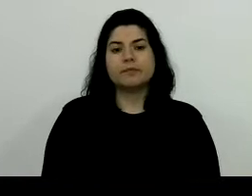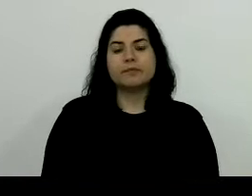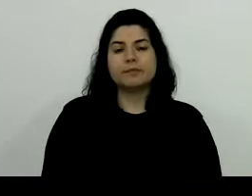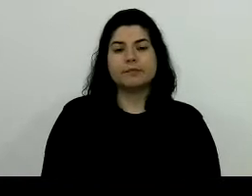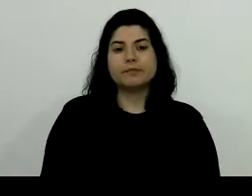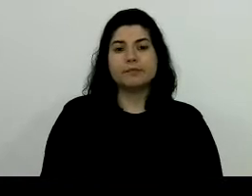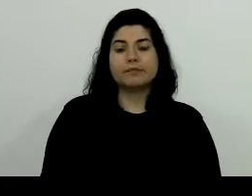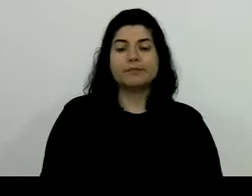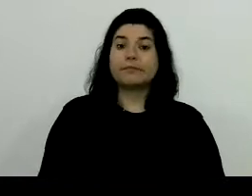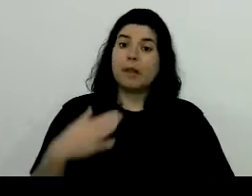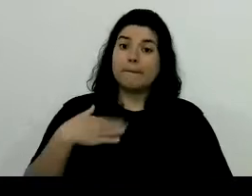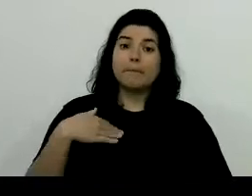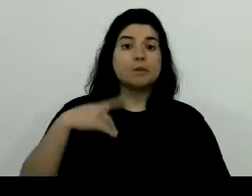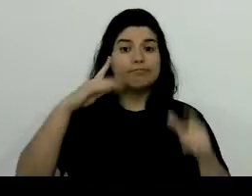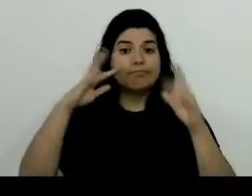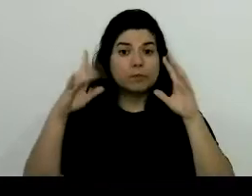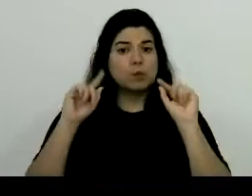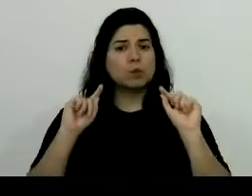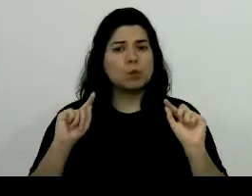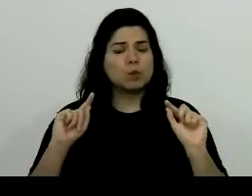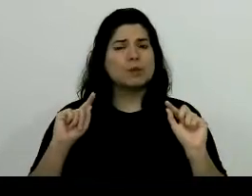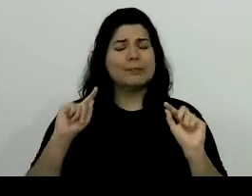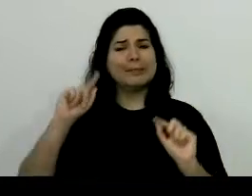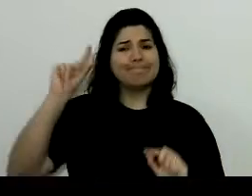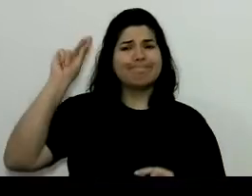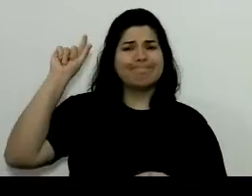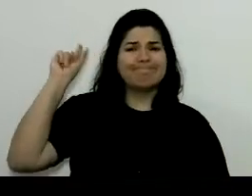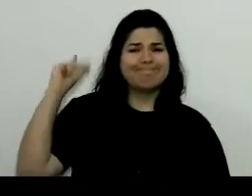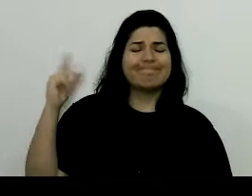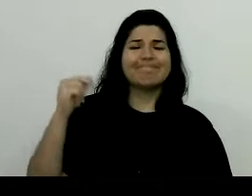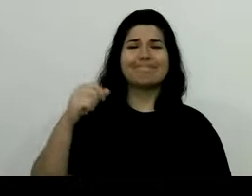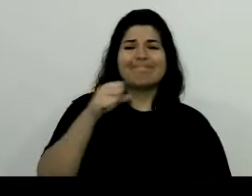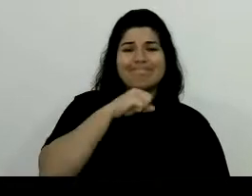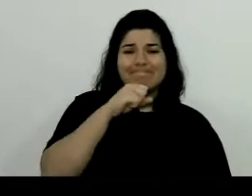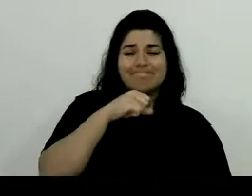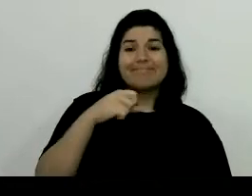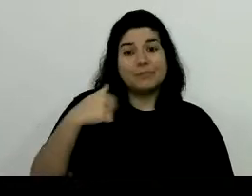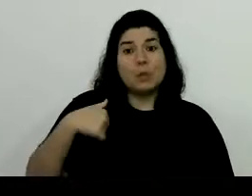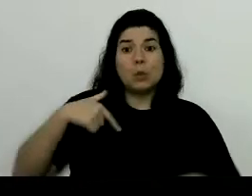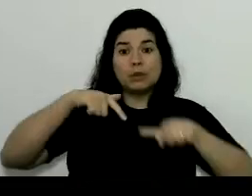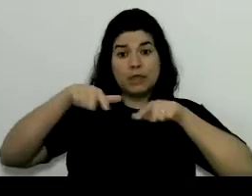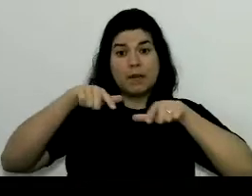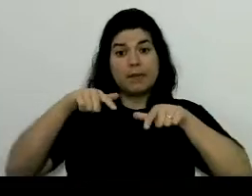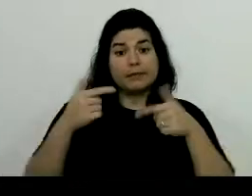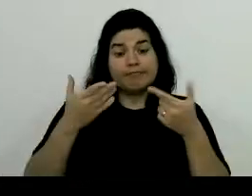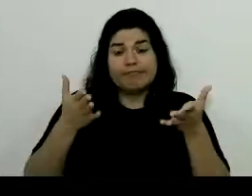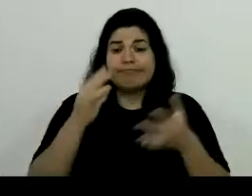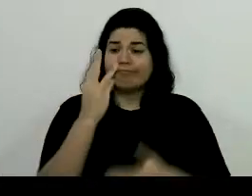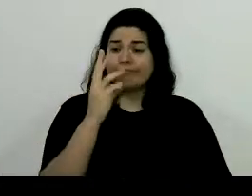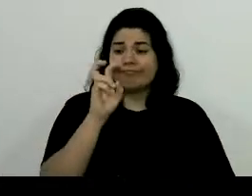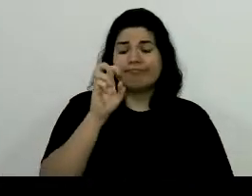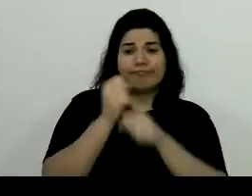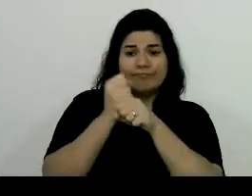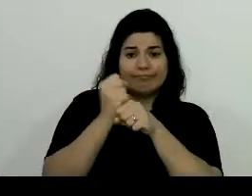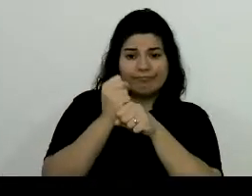E do meu ponto de vista, um tanto quanto jurássico, eu trabalho nesse ofício há 35